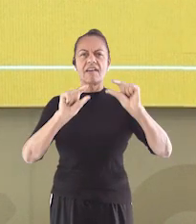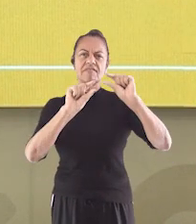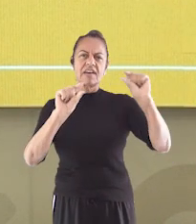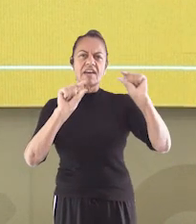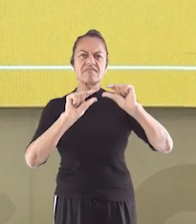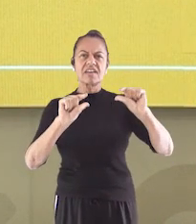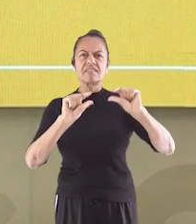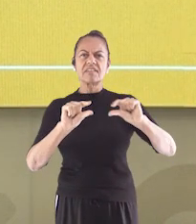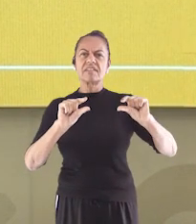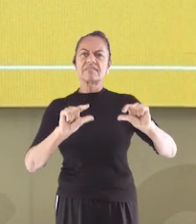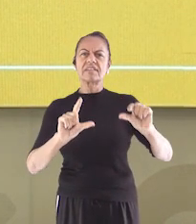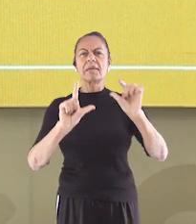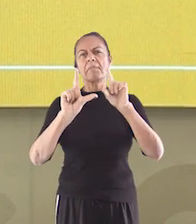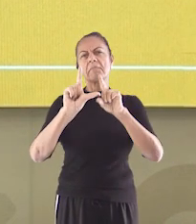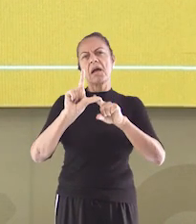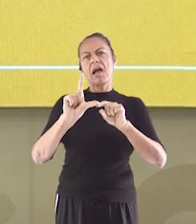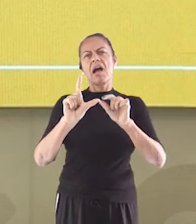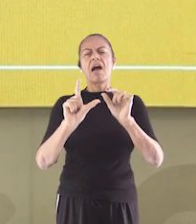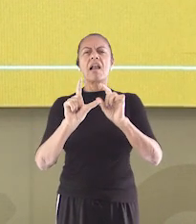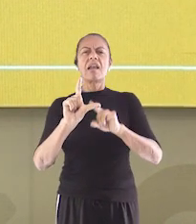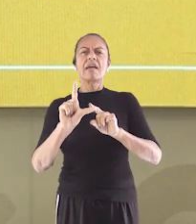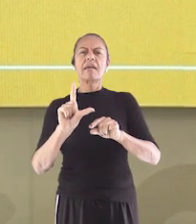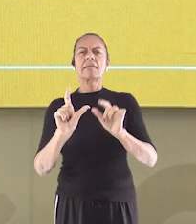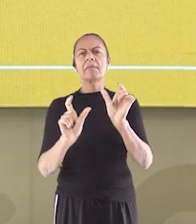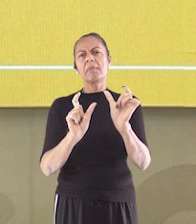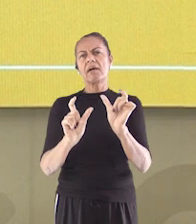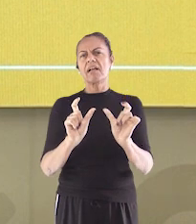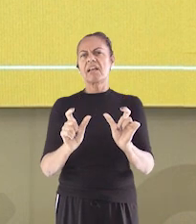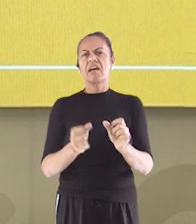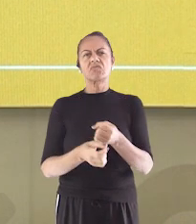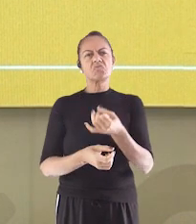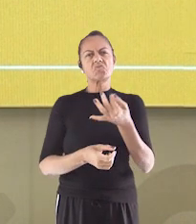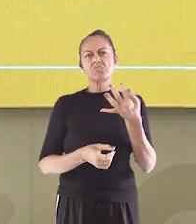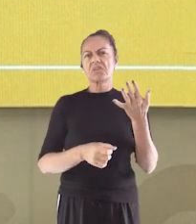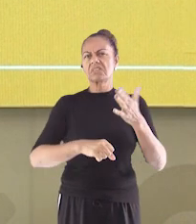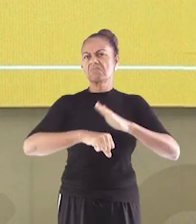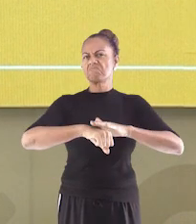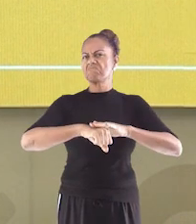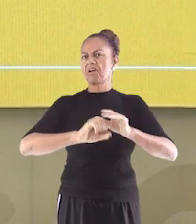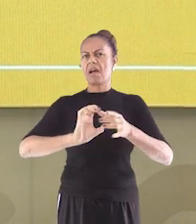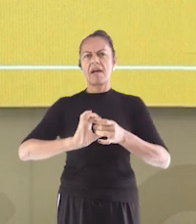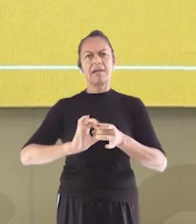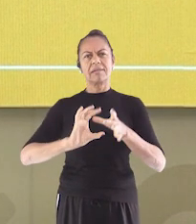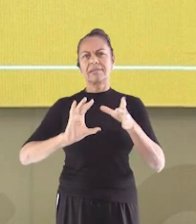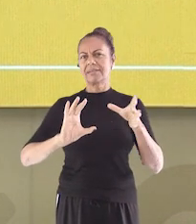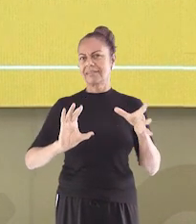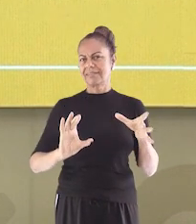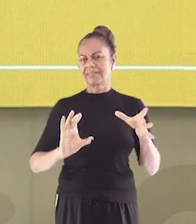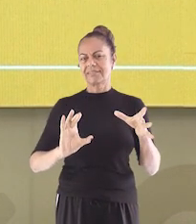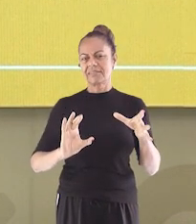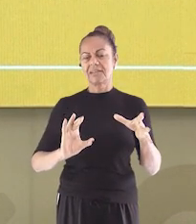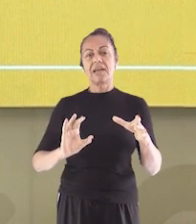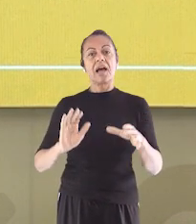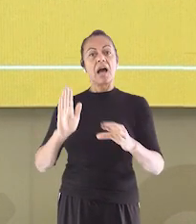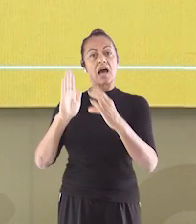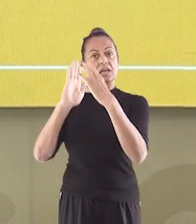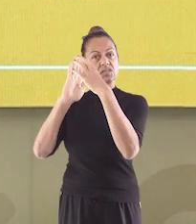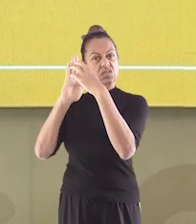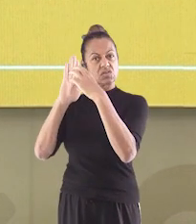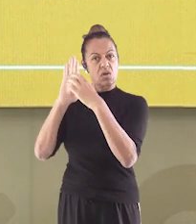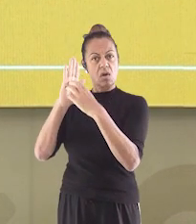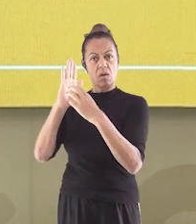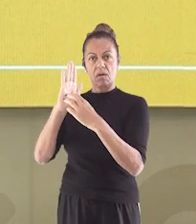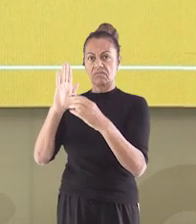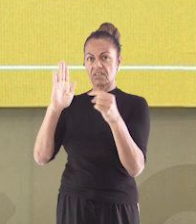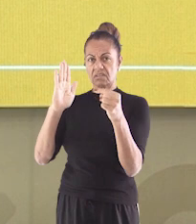Hoje podemos escrever versos com quantas sílabas poéticas quisermos ou palavras. As estrofes também não